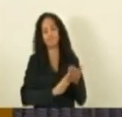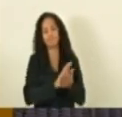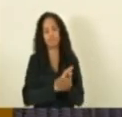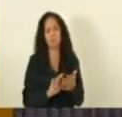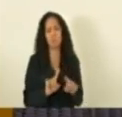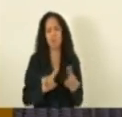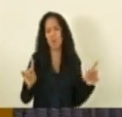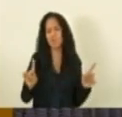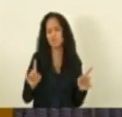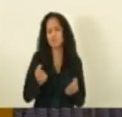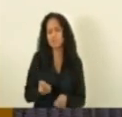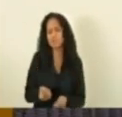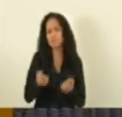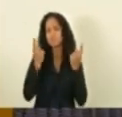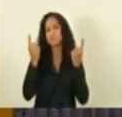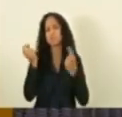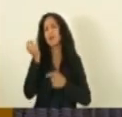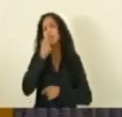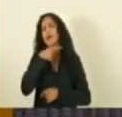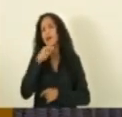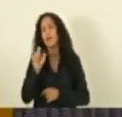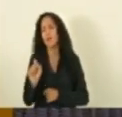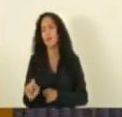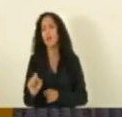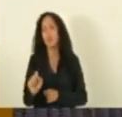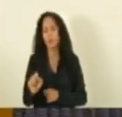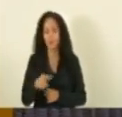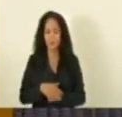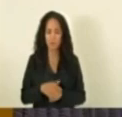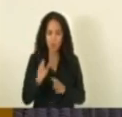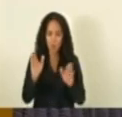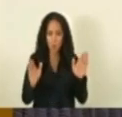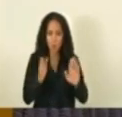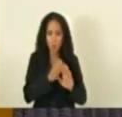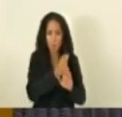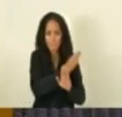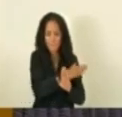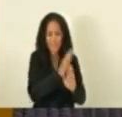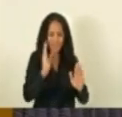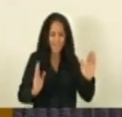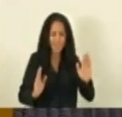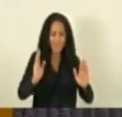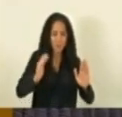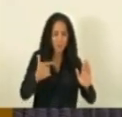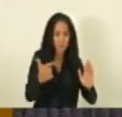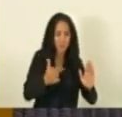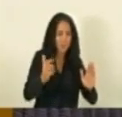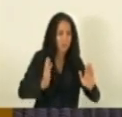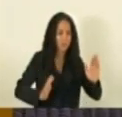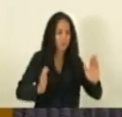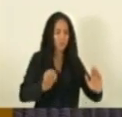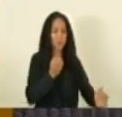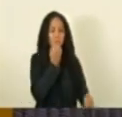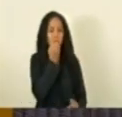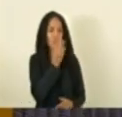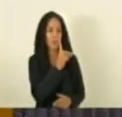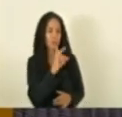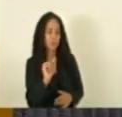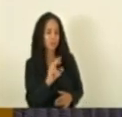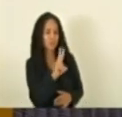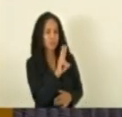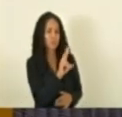deputado Dari, que naquele período que antecedeu o segundo turno, quando eu colocava assim, bom dia,